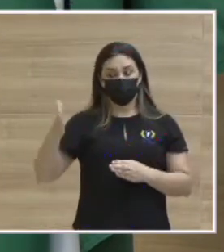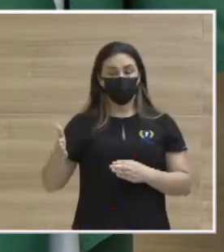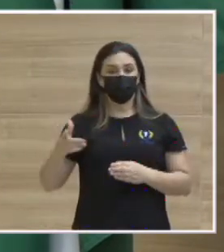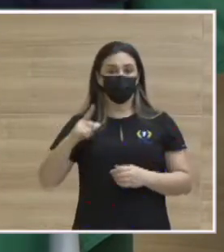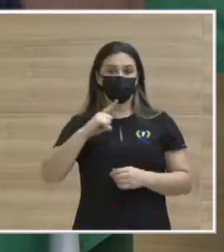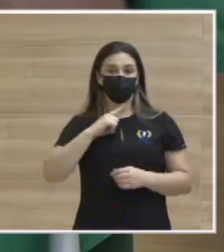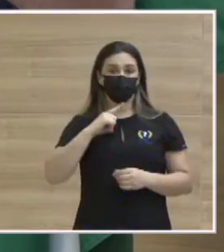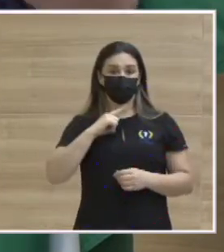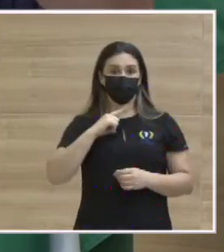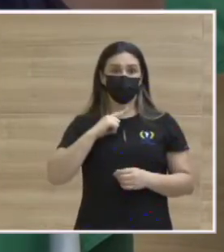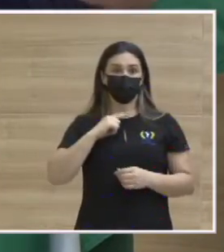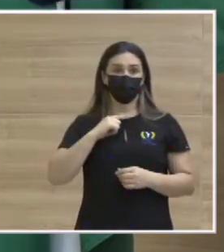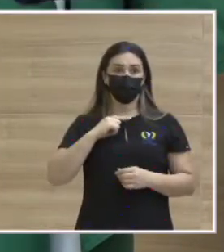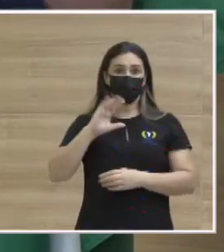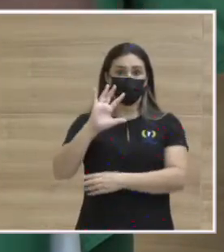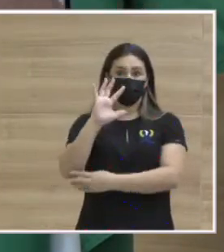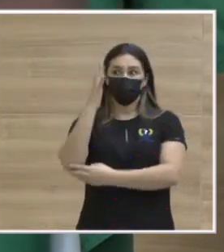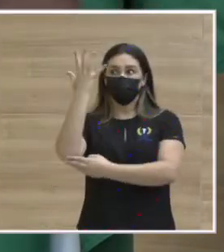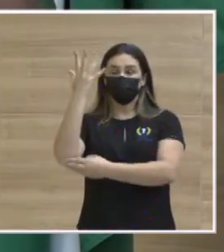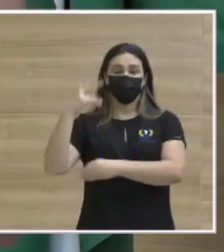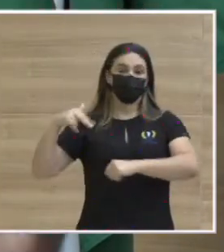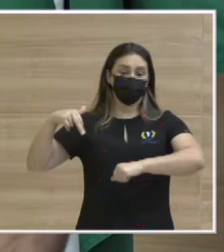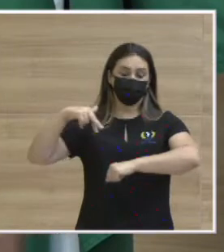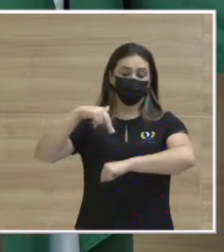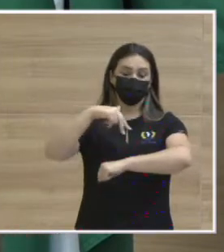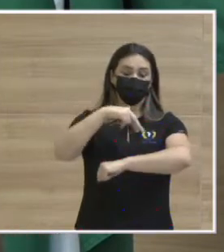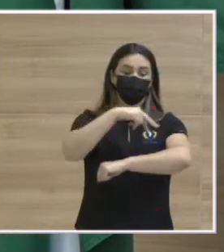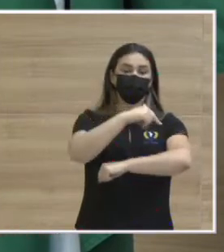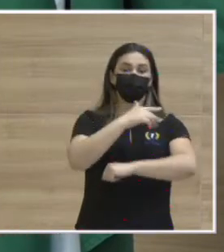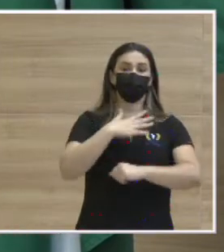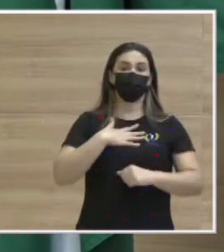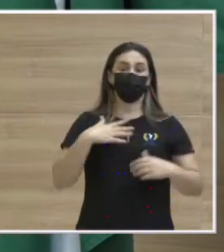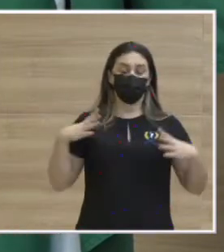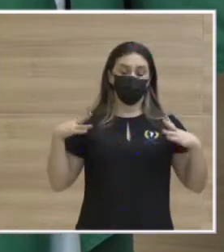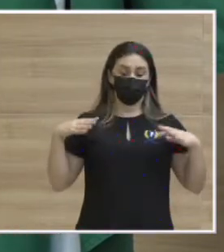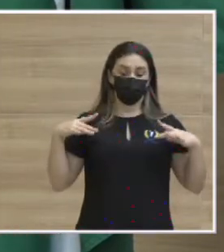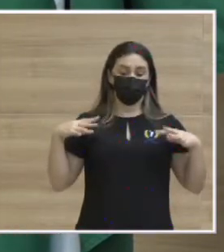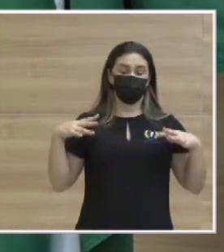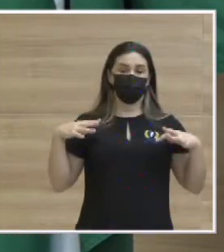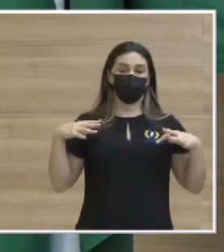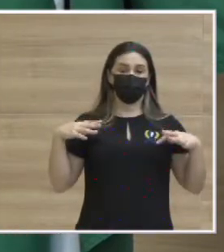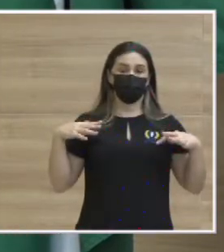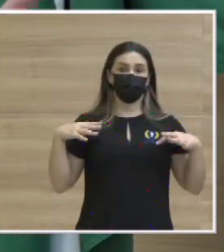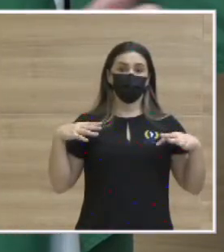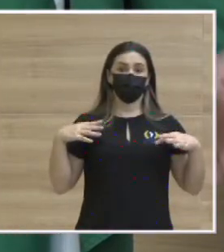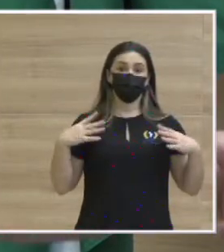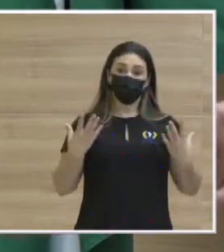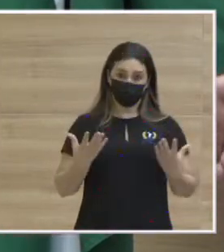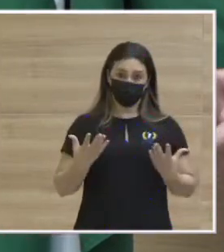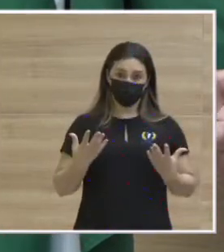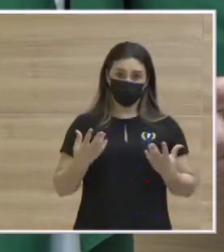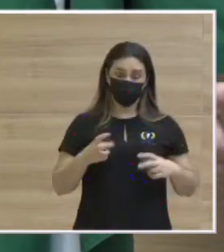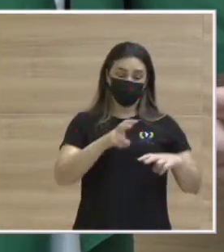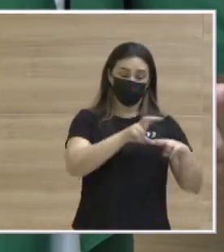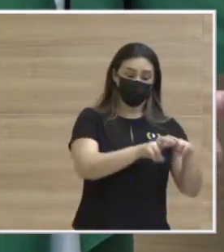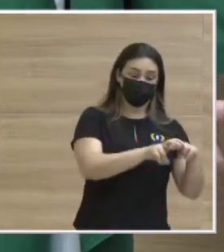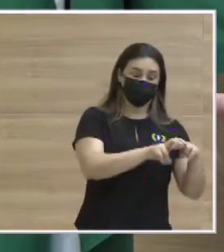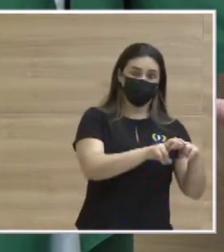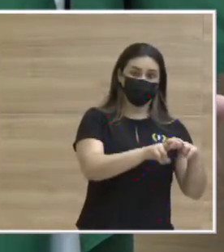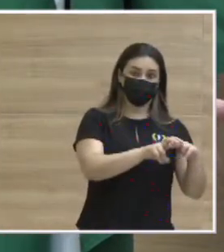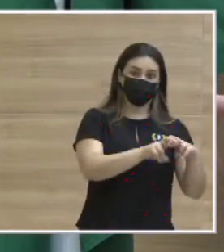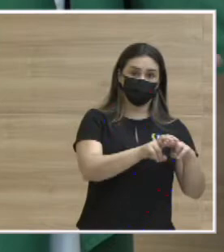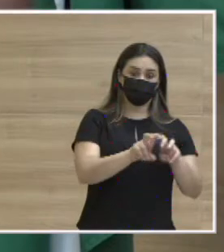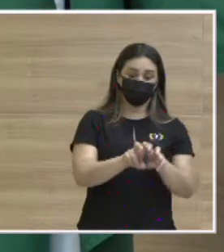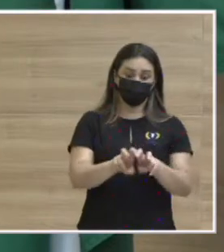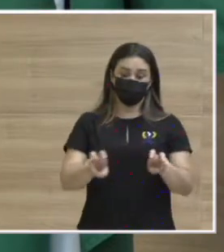um estacionamento, um bosque, aí eu dava os passeios ali durante o dia, para ocupar a cabeça. Então, eu revezava entre uma cadeira na